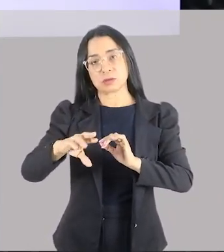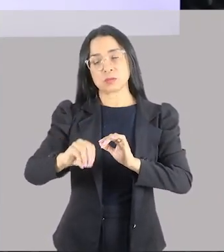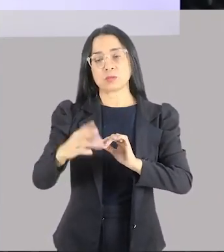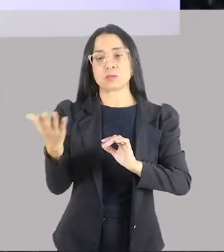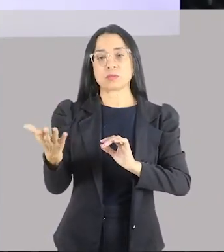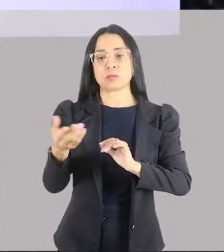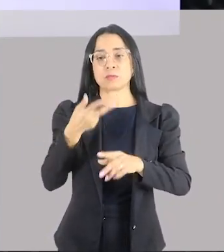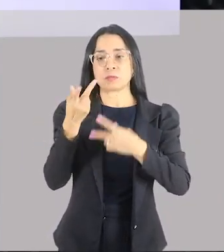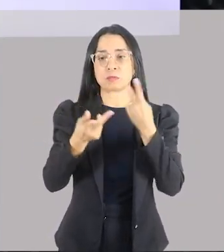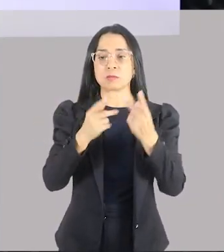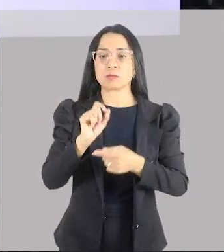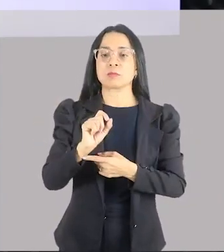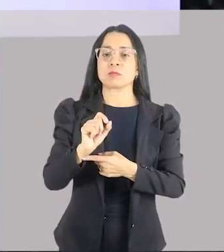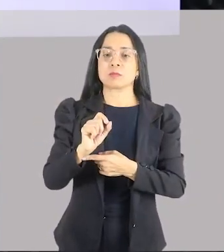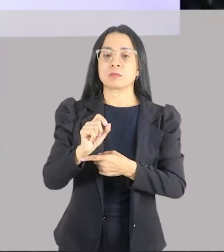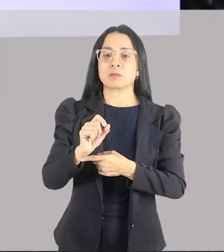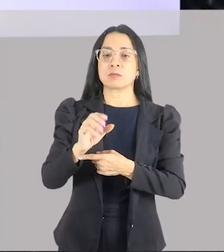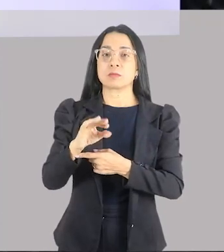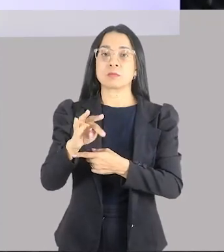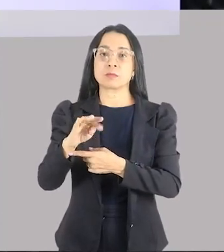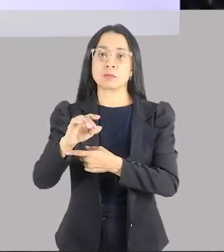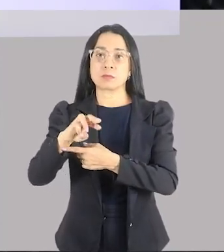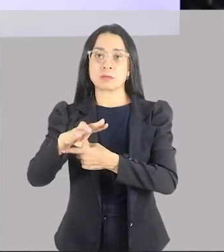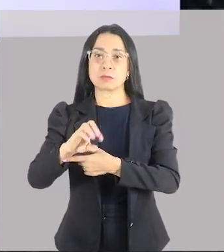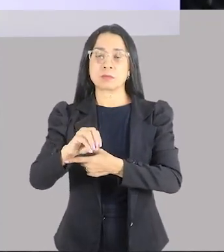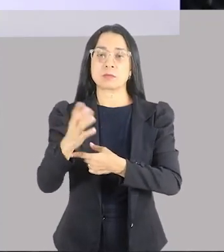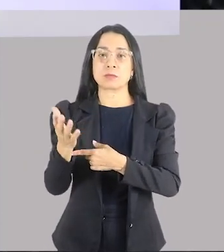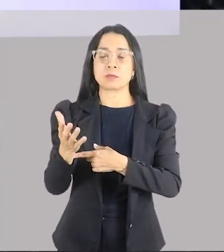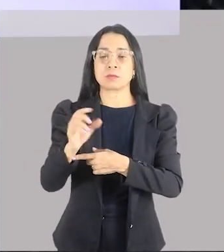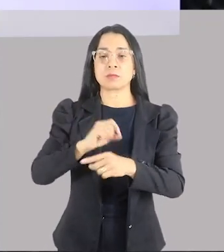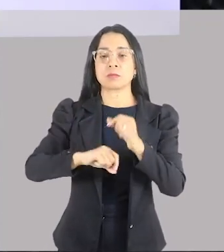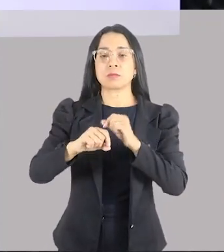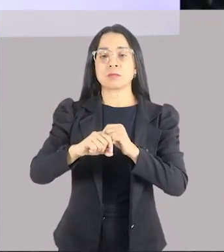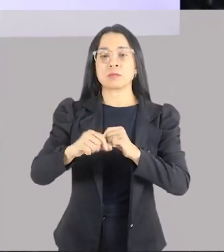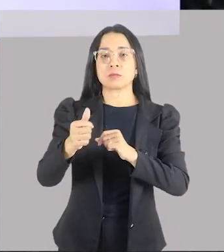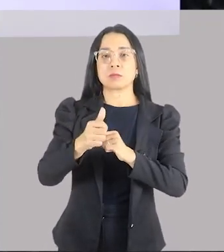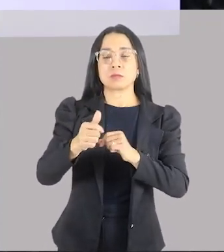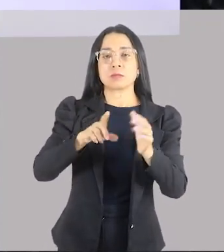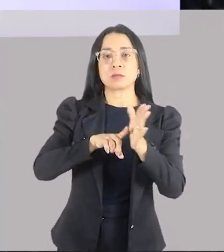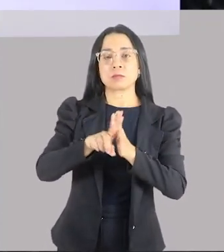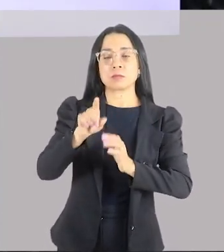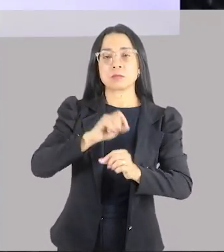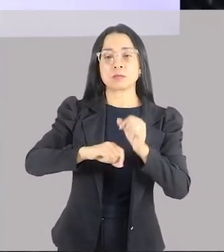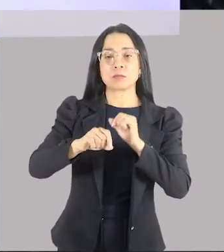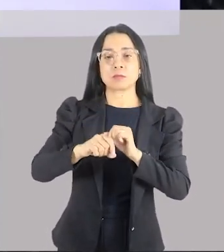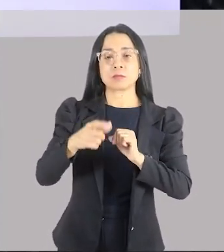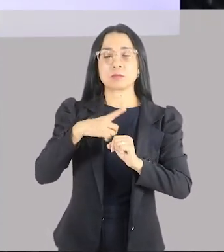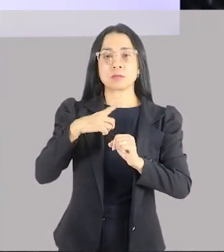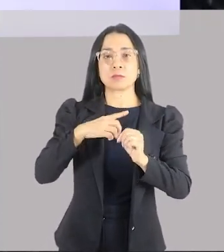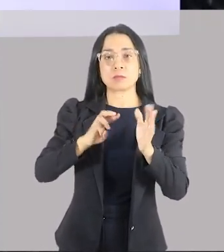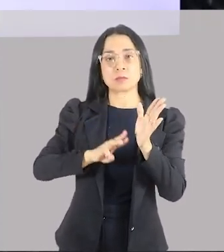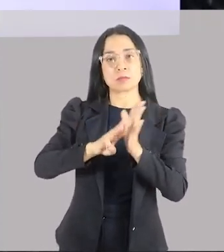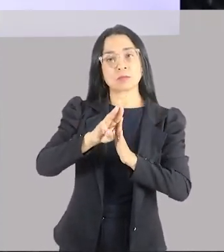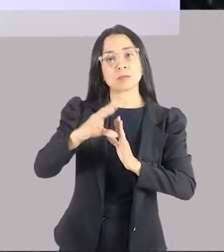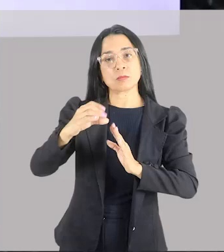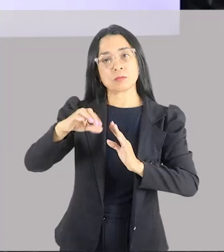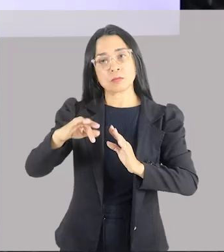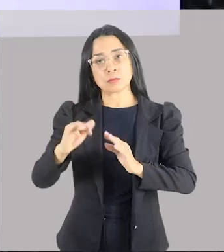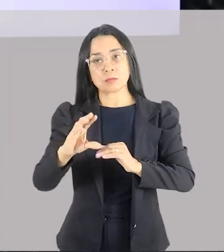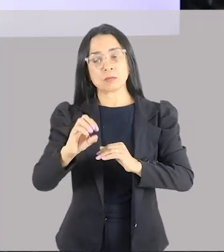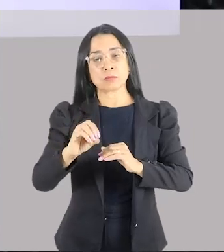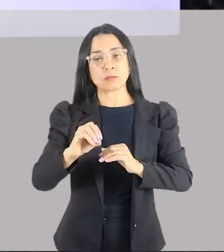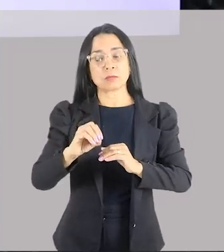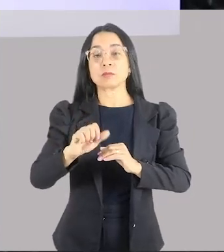em ceticismo. Isso. Lá no bojo da questão nós temos uma metodologia cética. Por quê? Porque é